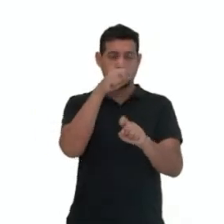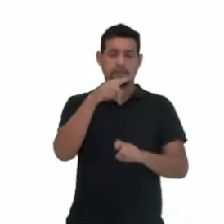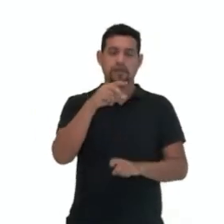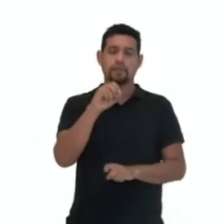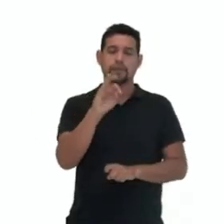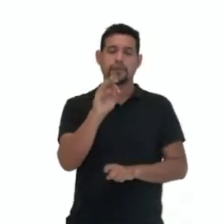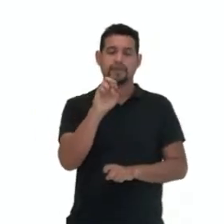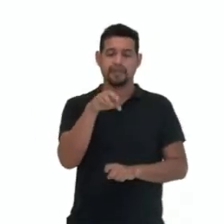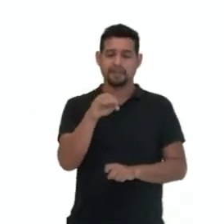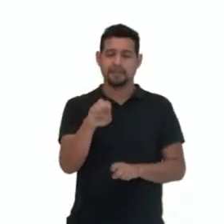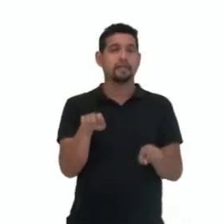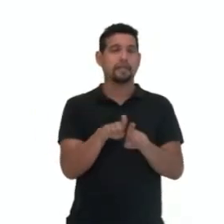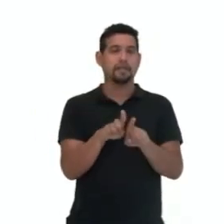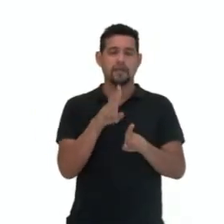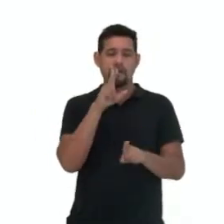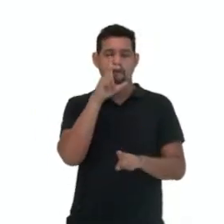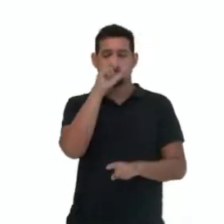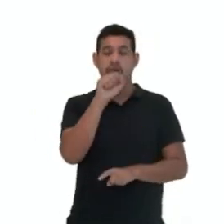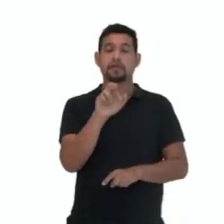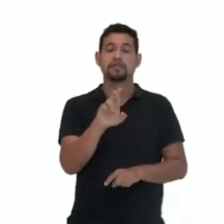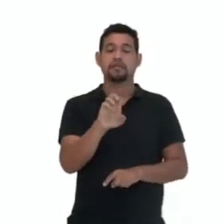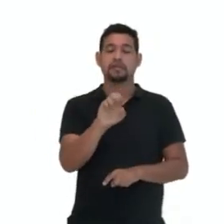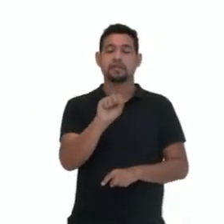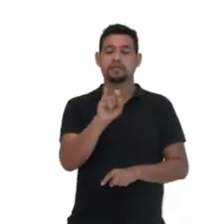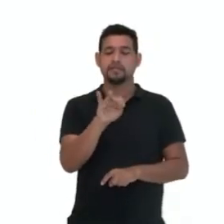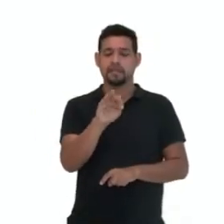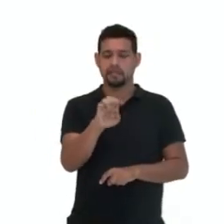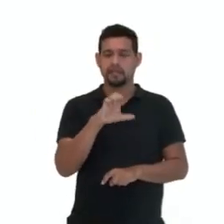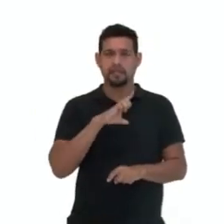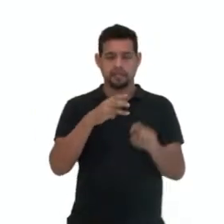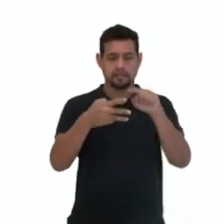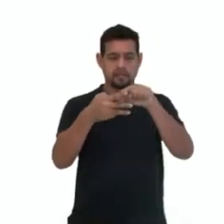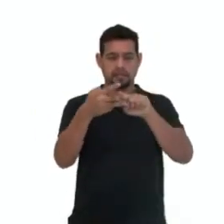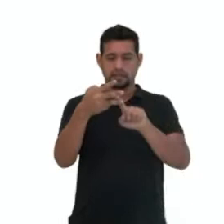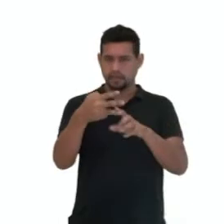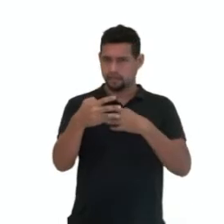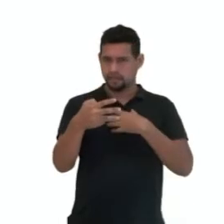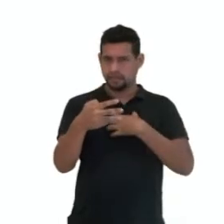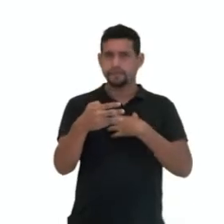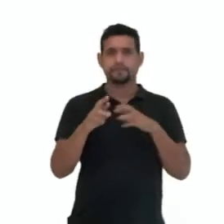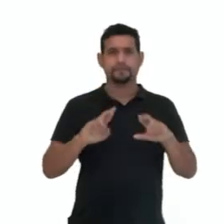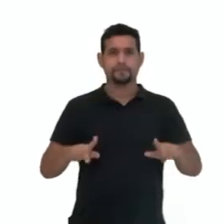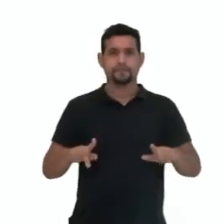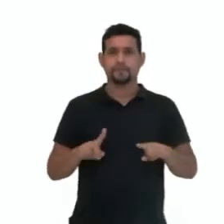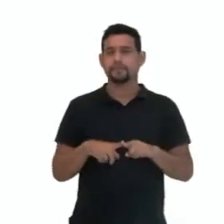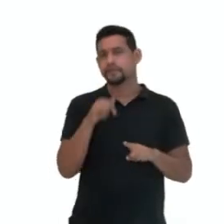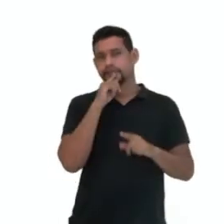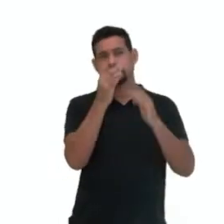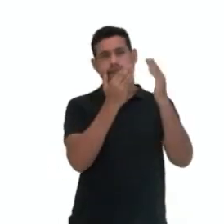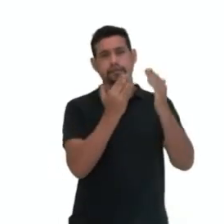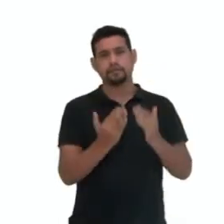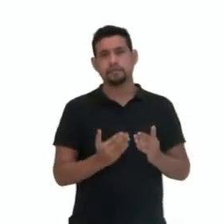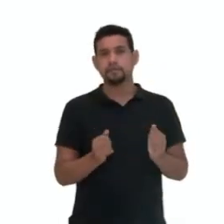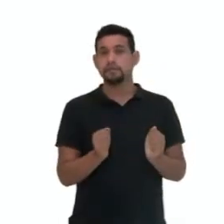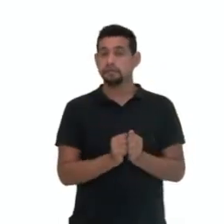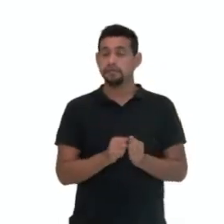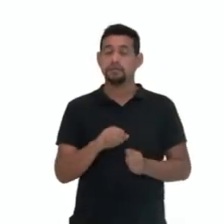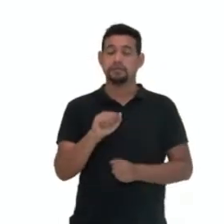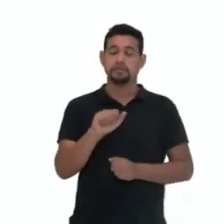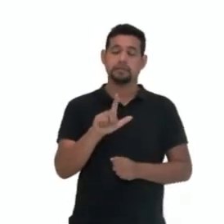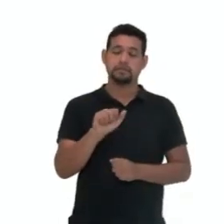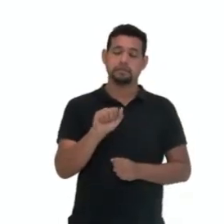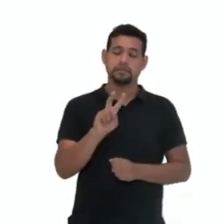a força resistente. Então, 3 tipos, né? Falando da classificação das alavancas. Então, confere aqui comigo. A